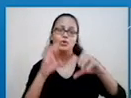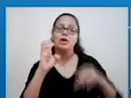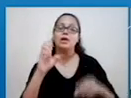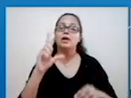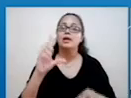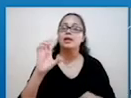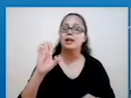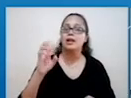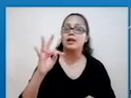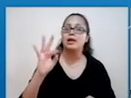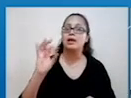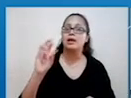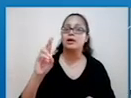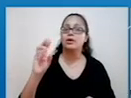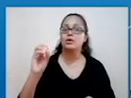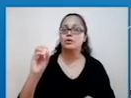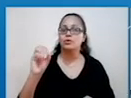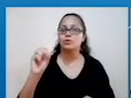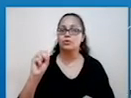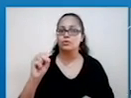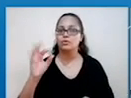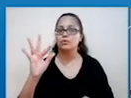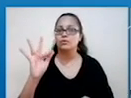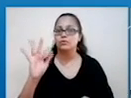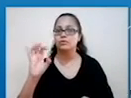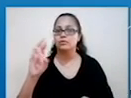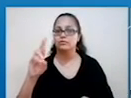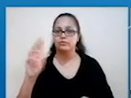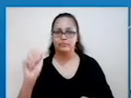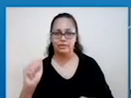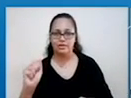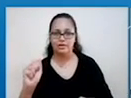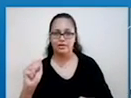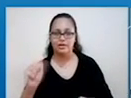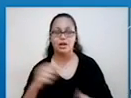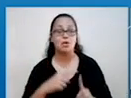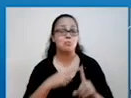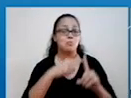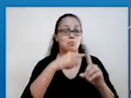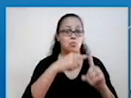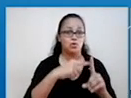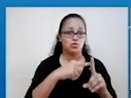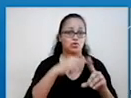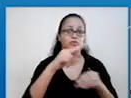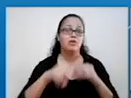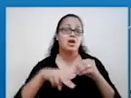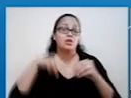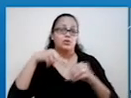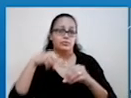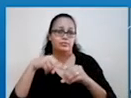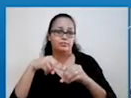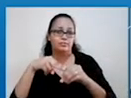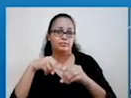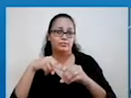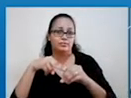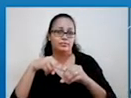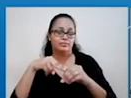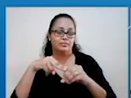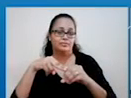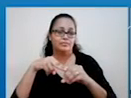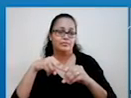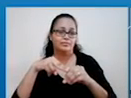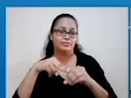núcleo, nós temos os prótons com carga elétrica positiva e os nêutrons com carga elétrica neutra. E